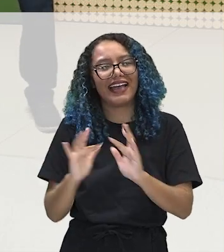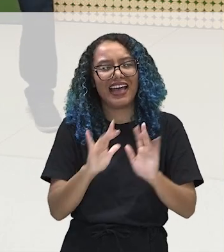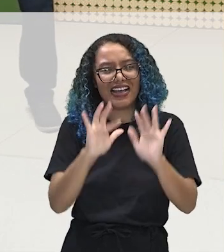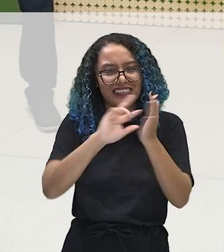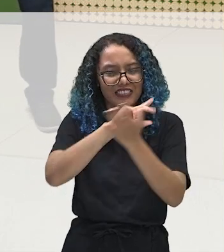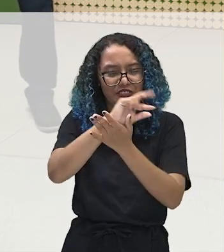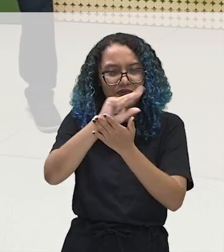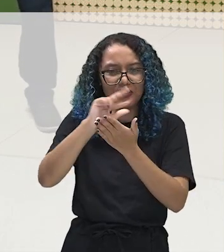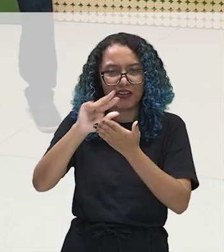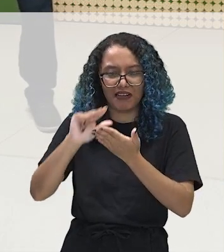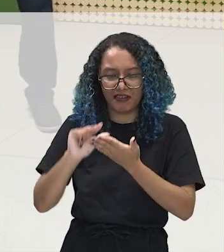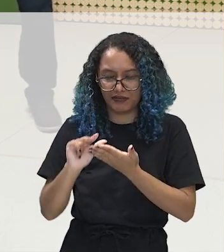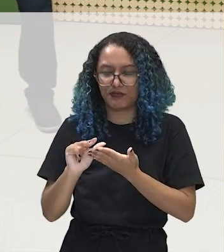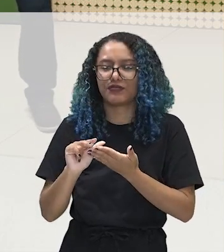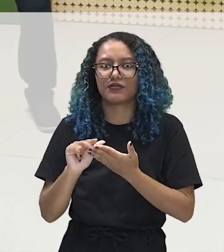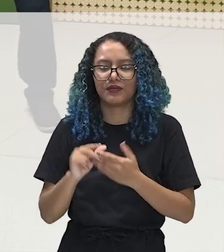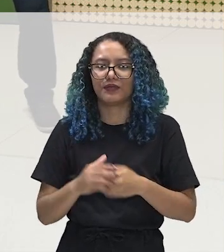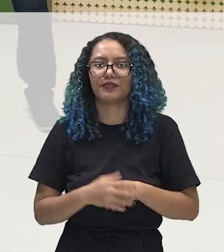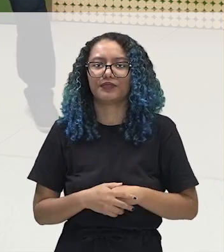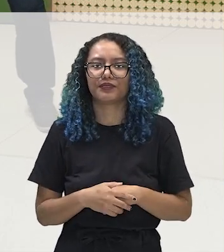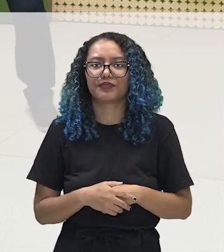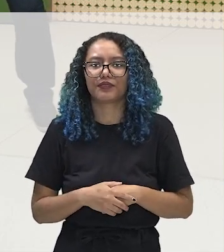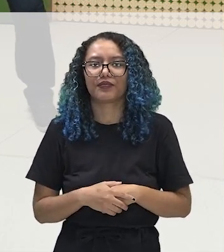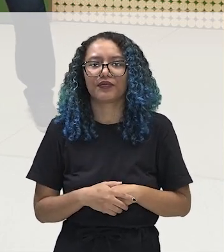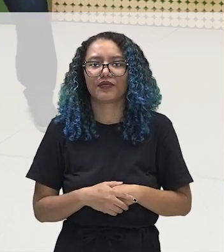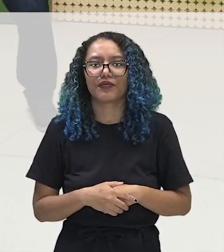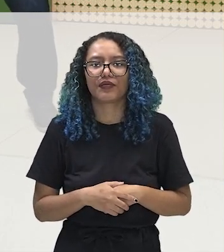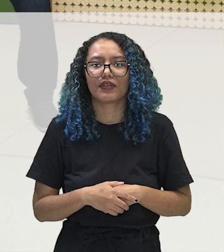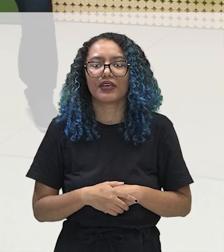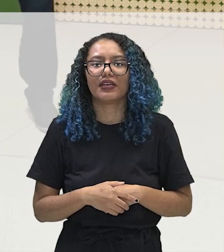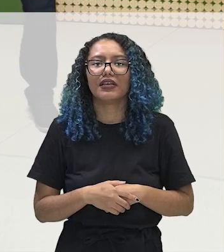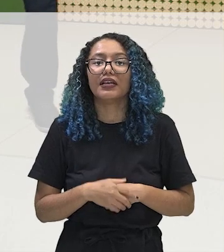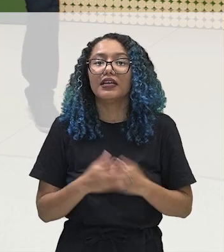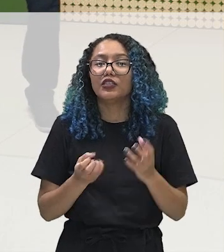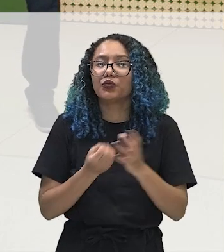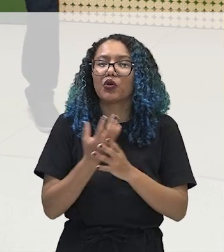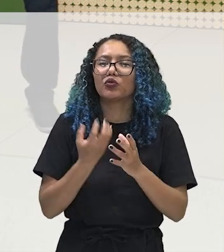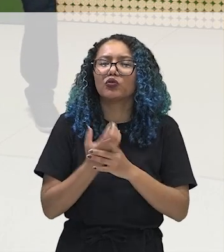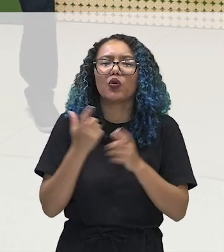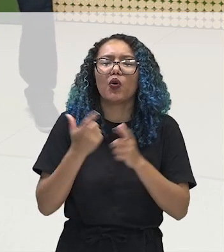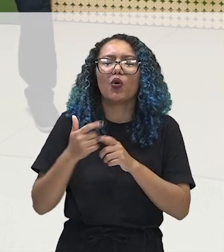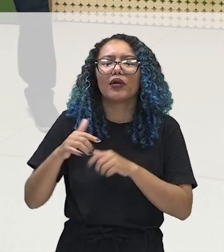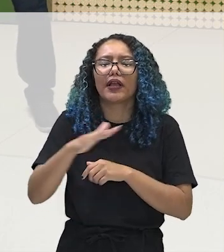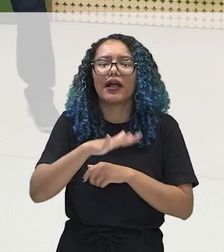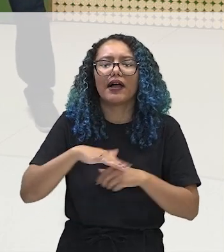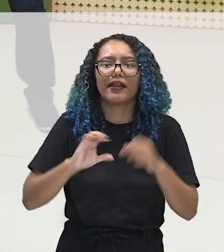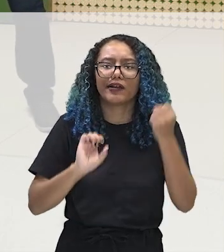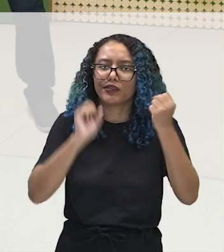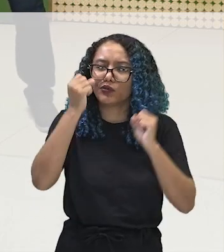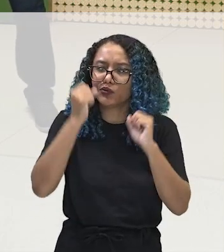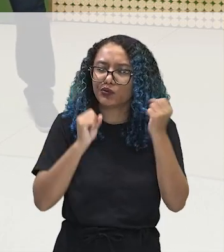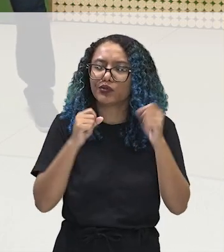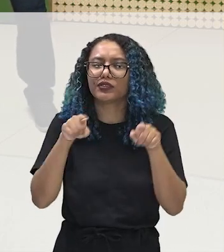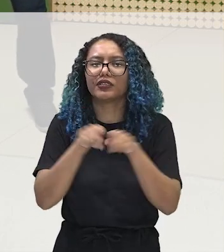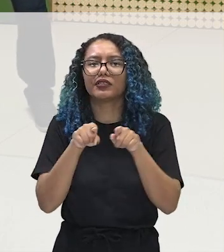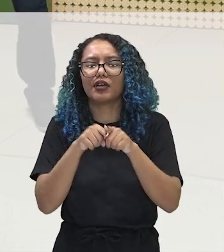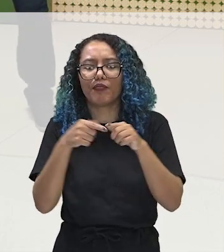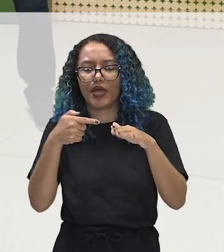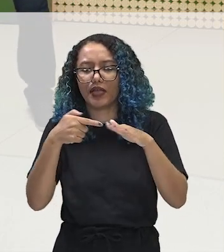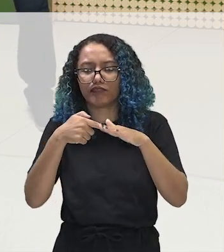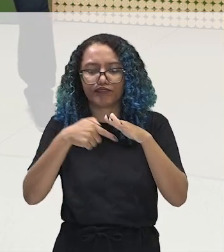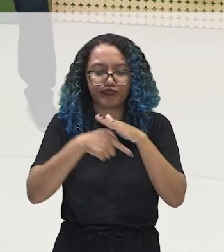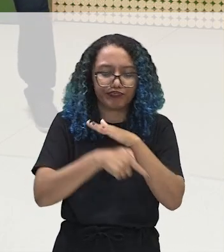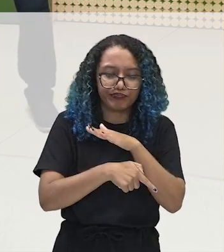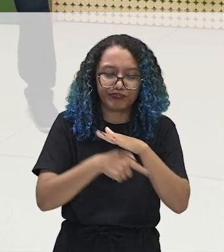E esses gases são produzidos exatamente na indústria, na queima de combustíveis fósseis,